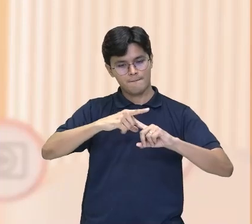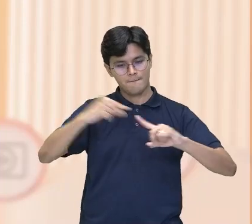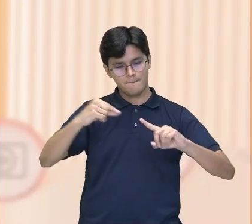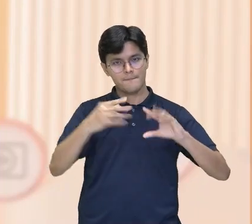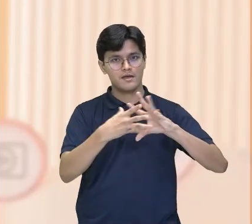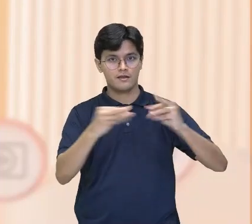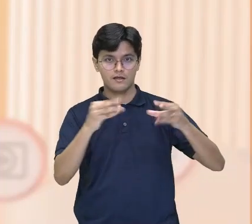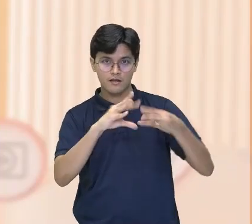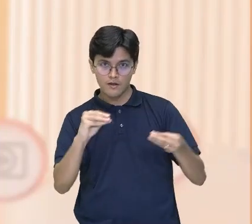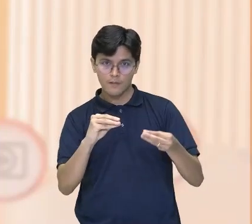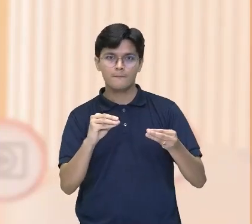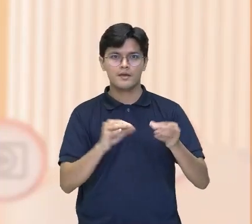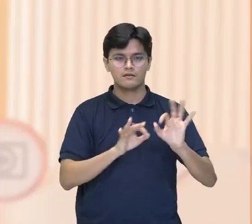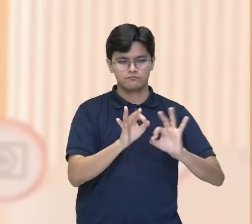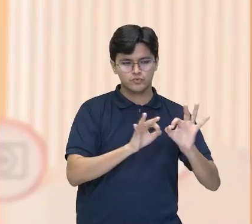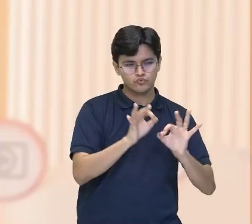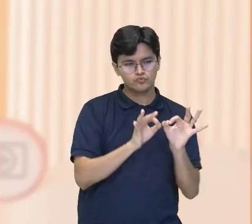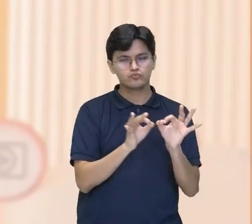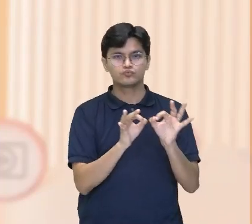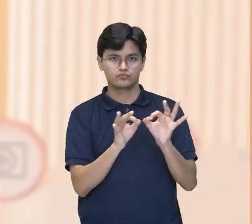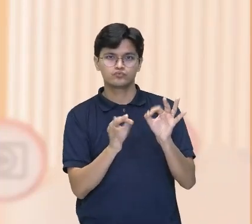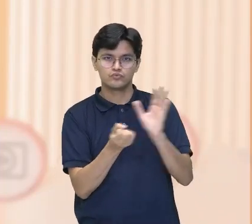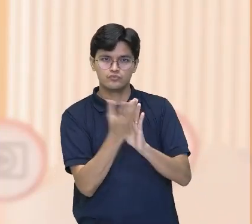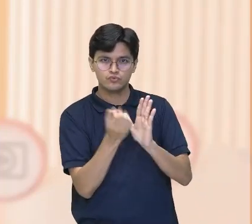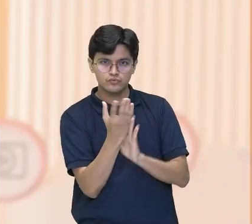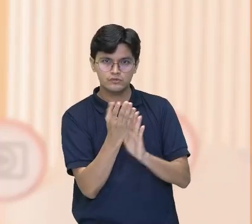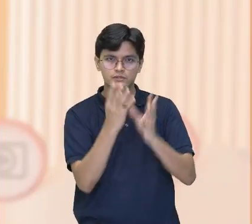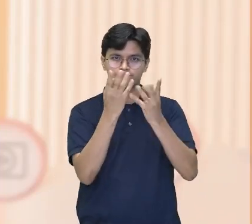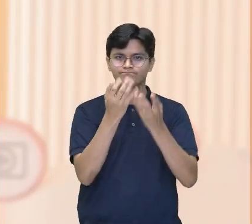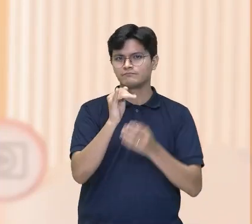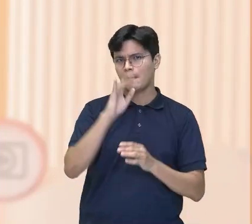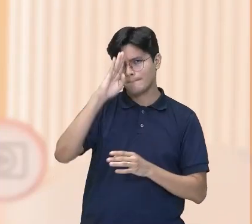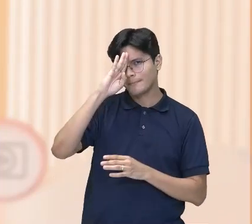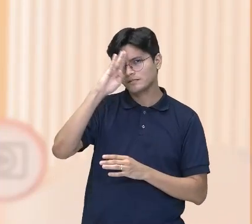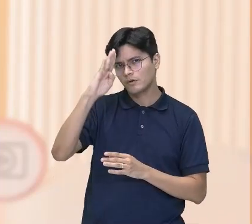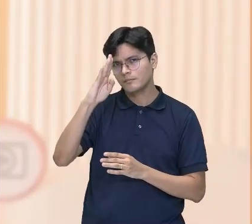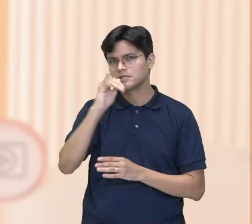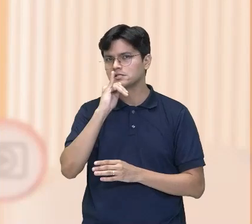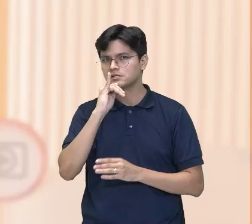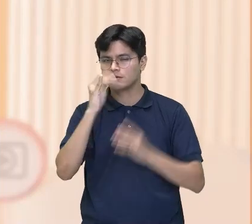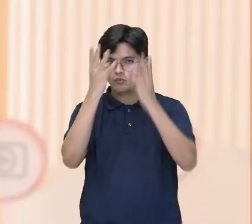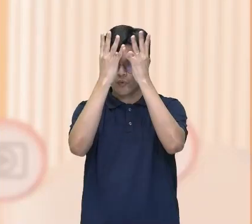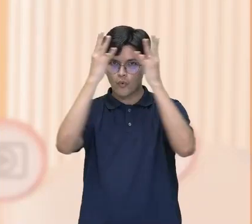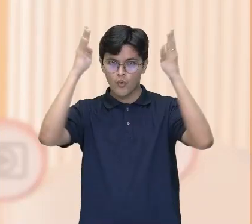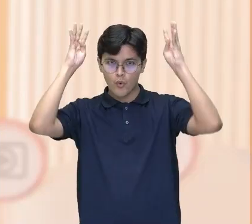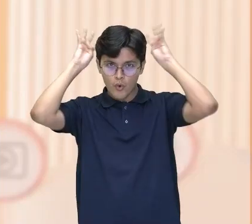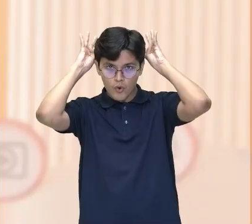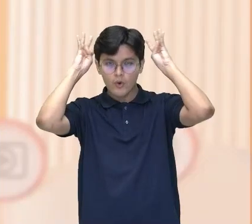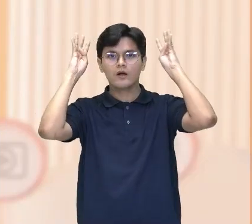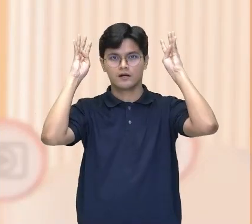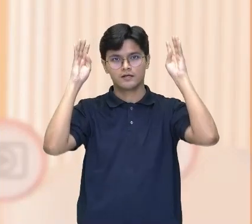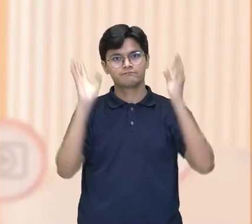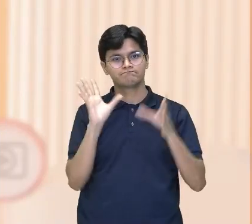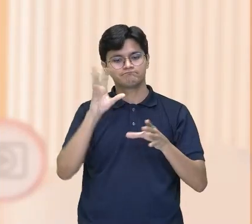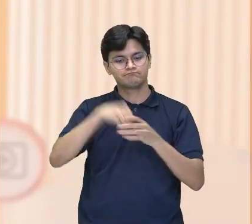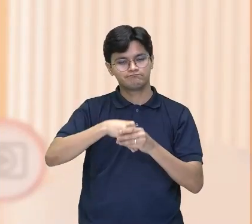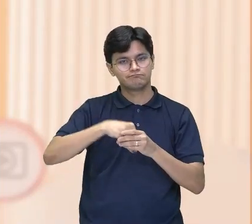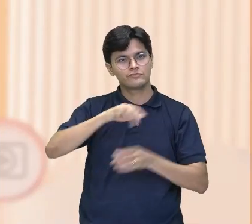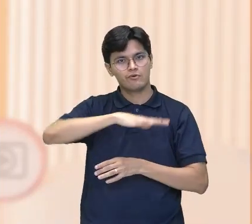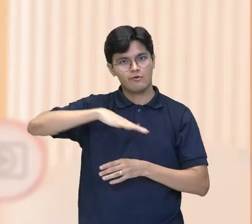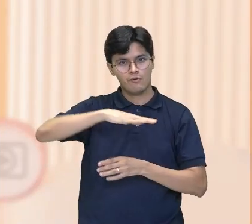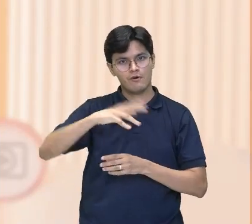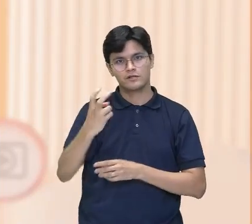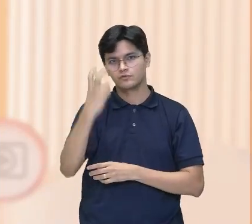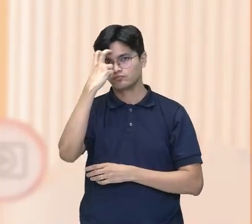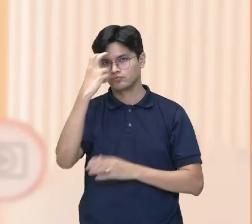os adereços ali que são colocados, principalmente no cocá. É claro, isso tudo vale dentro do âmbito da cultura